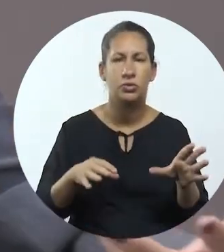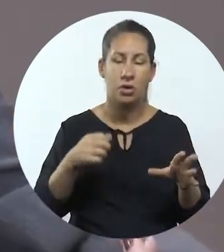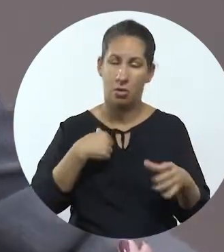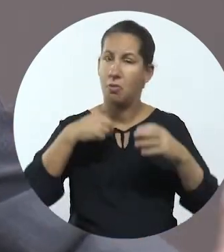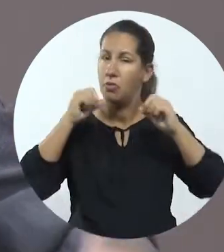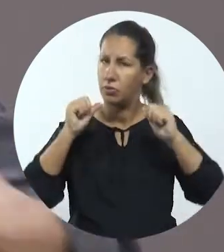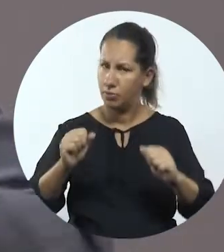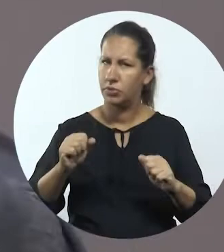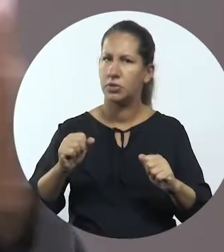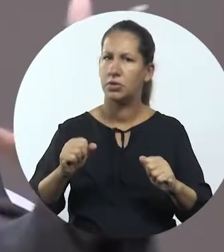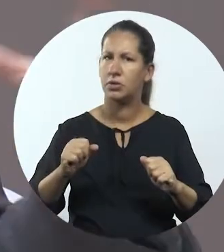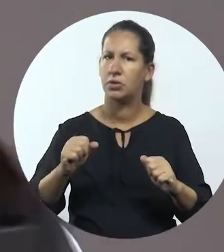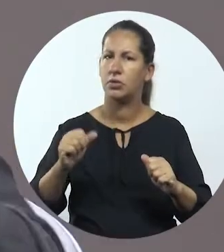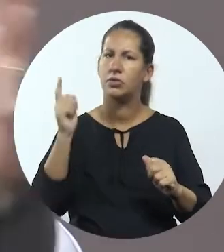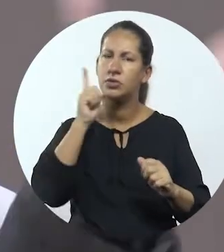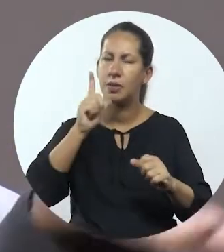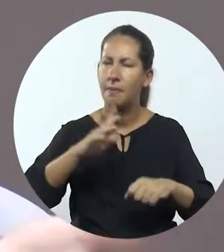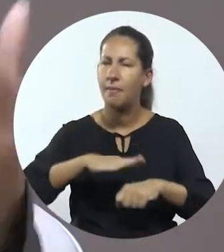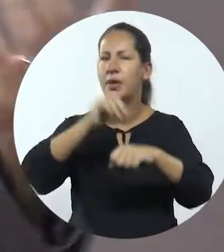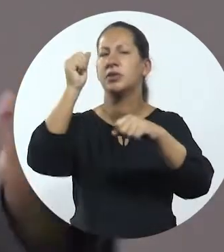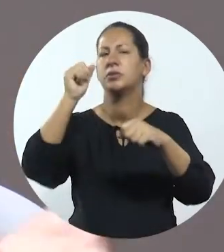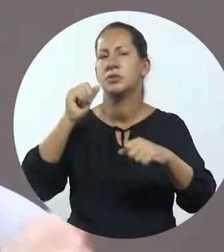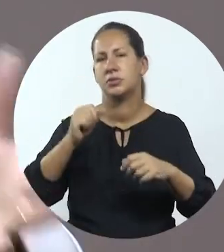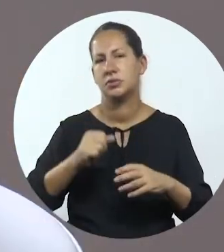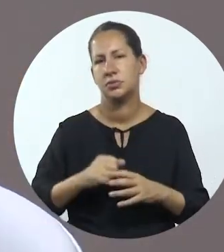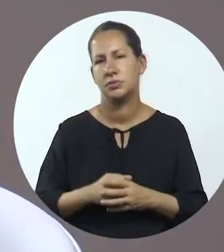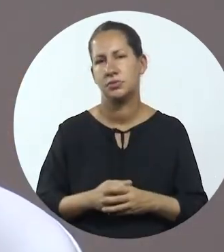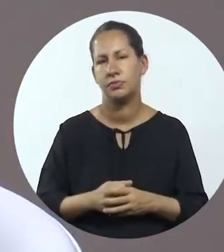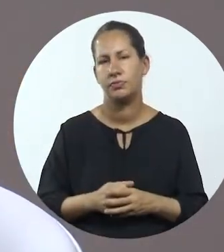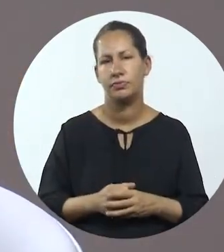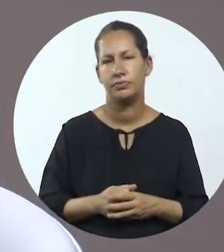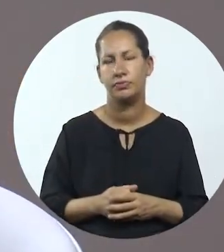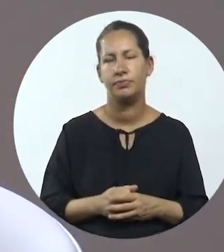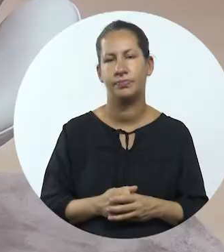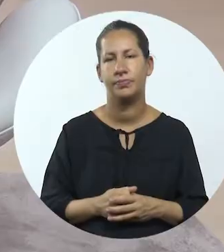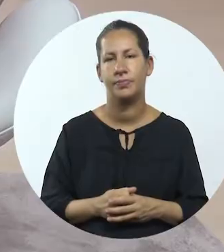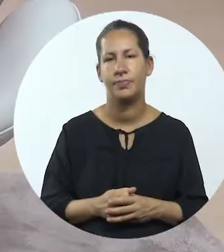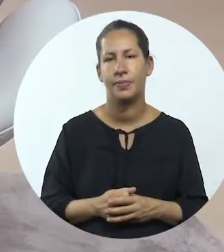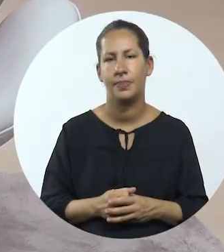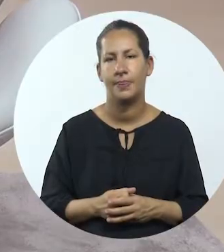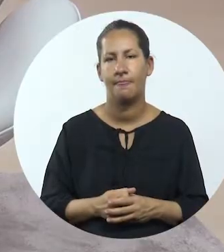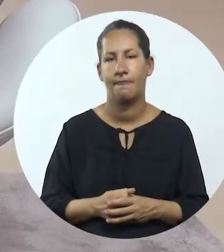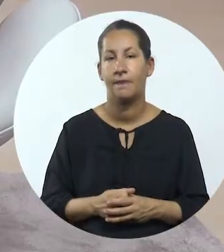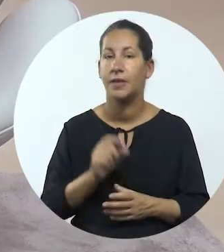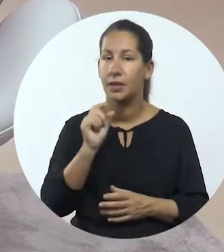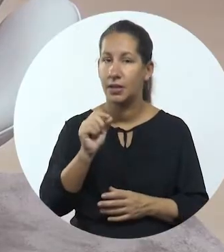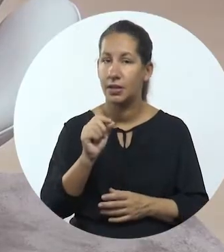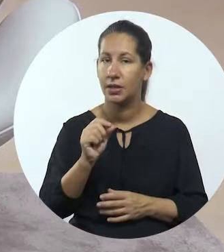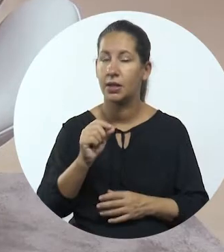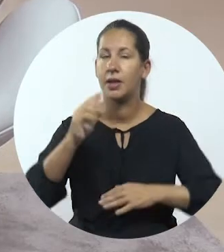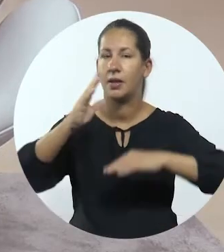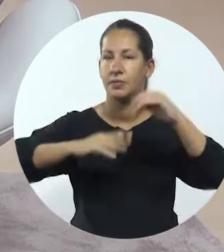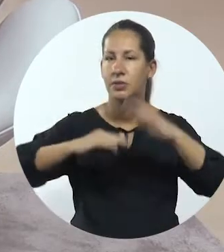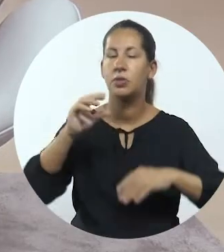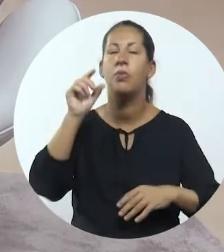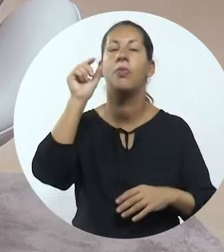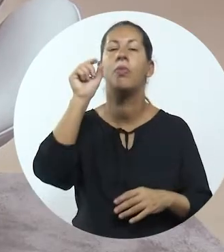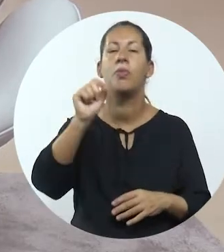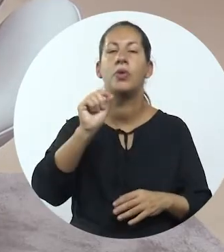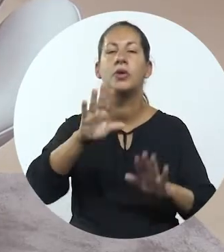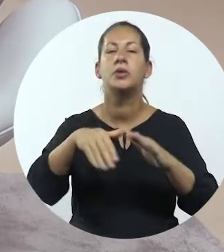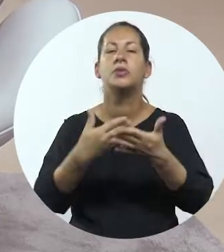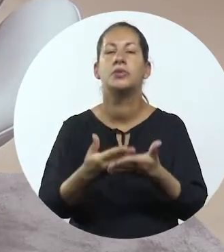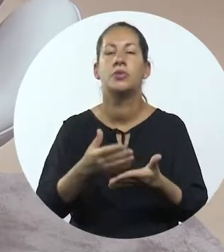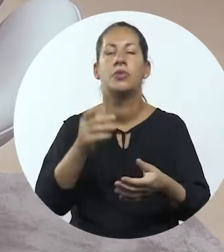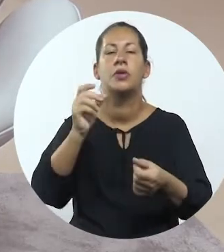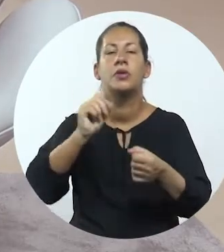uma possibilidade de chegar nos menores recantos do Estado. Okay. E em relação à capacitação, o que é que a escola